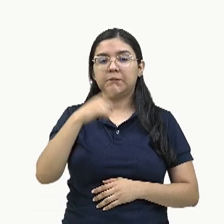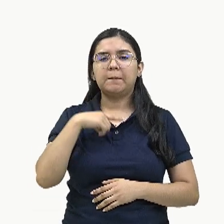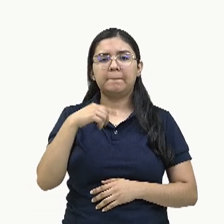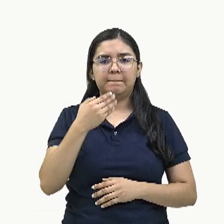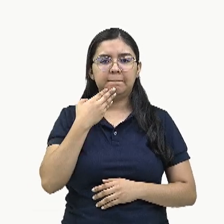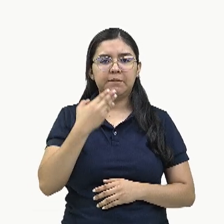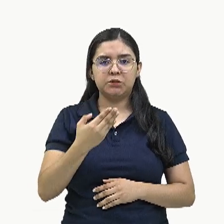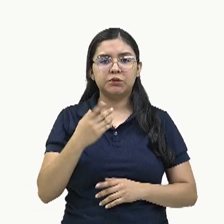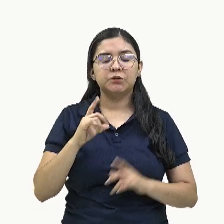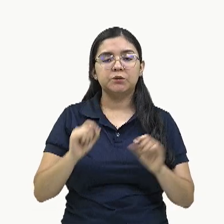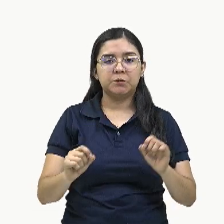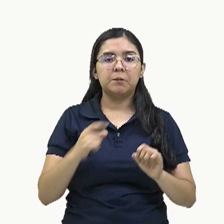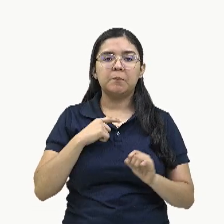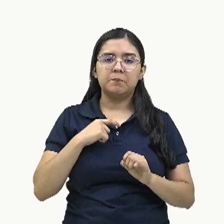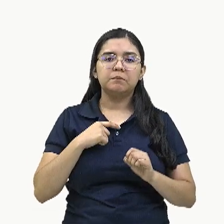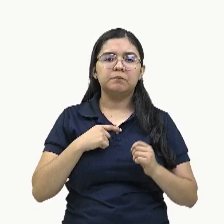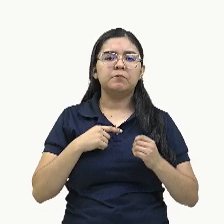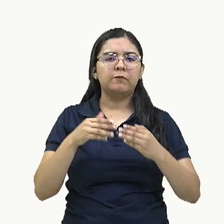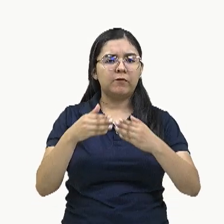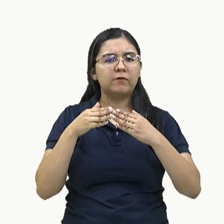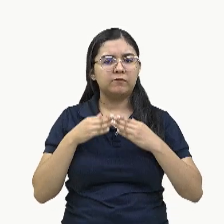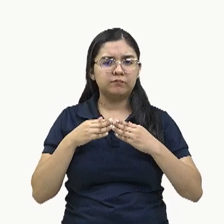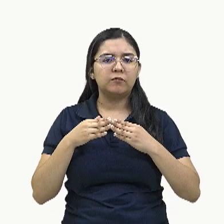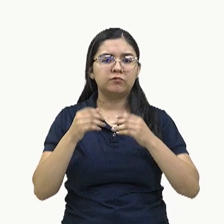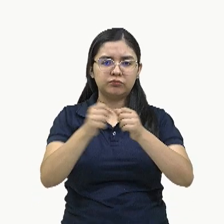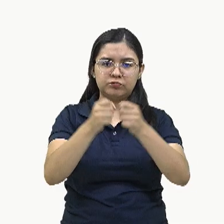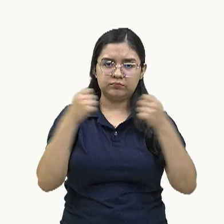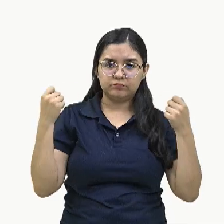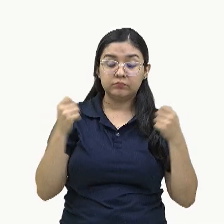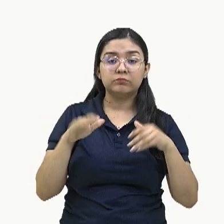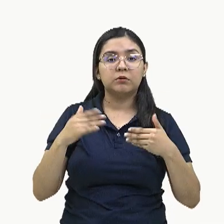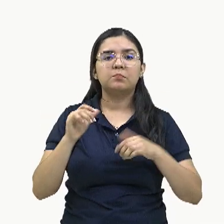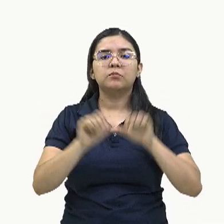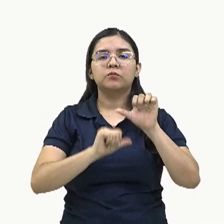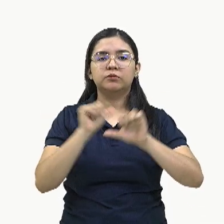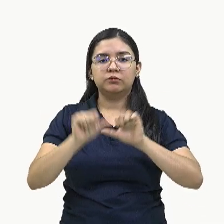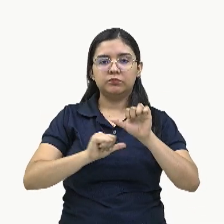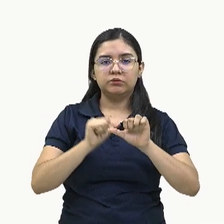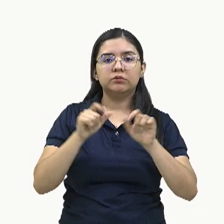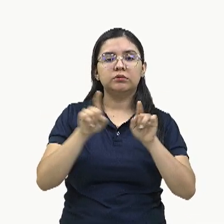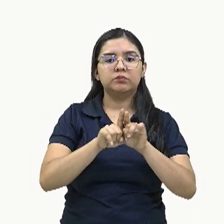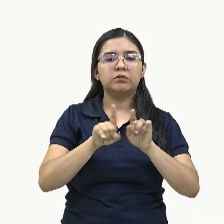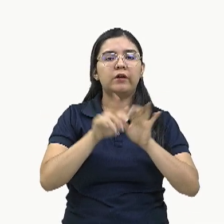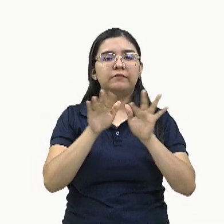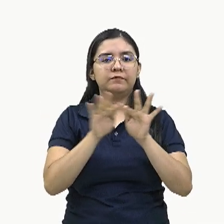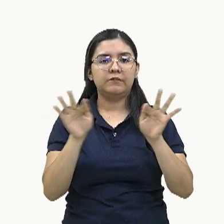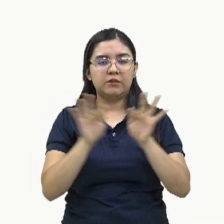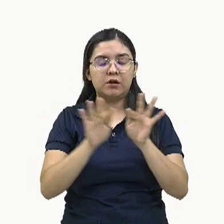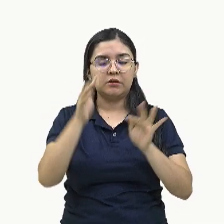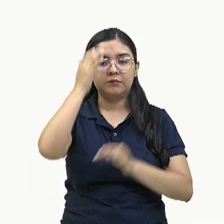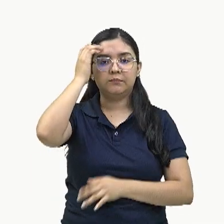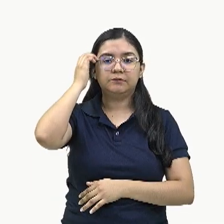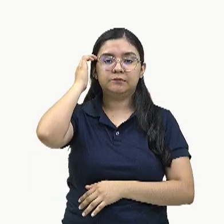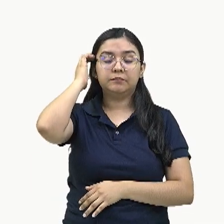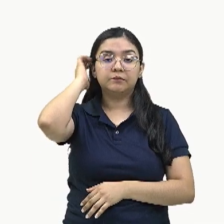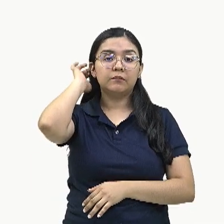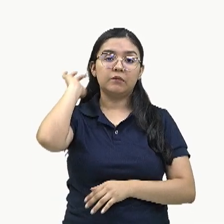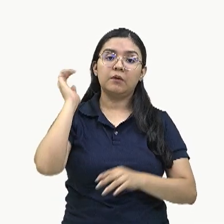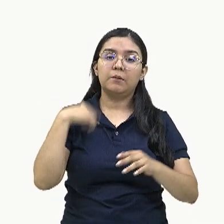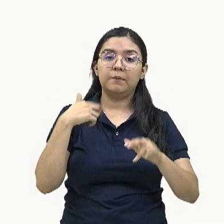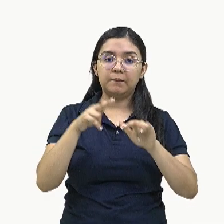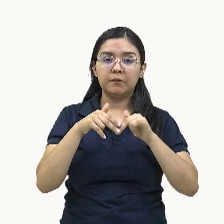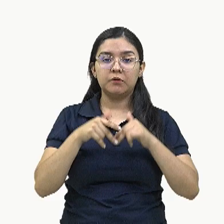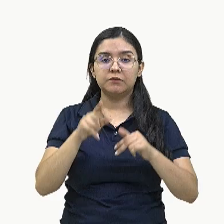a janela, por favor? Não muda consideravelmente, né? Até o tom. Por isso que vocês